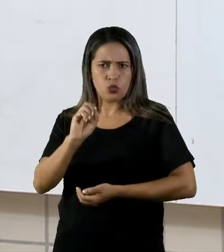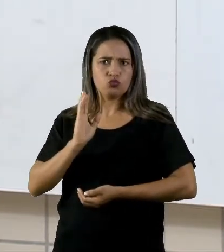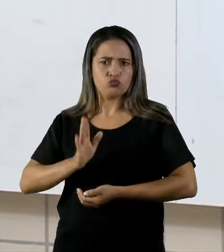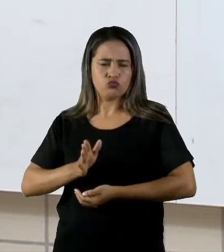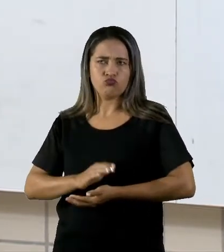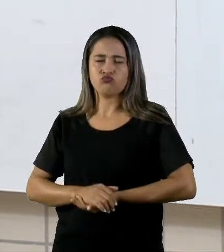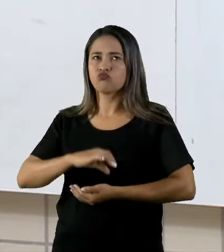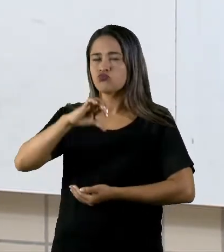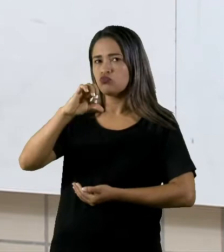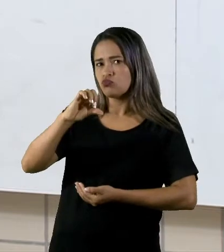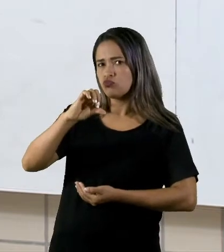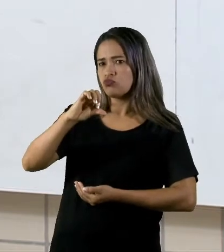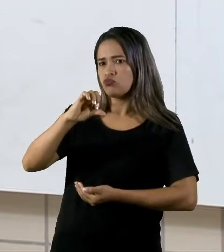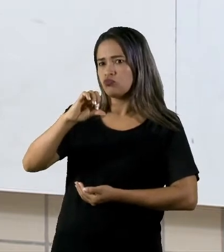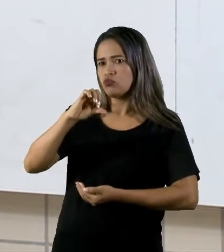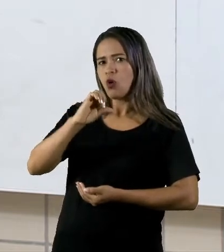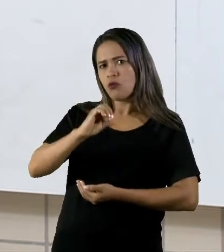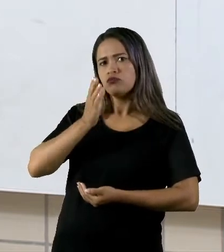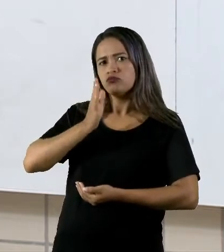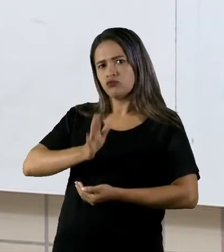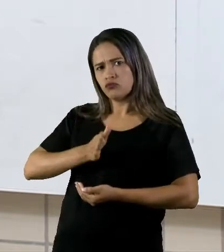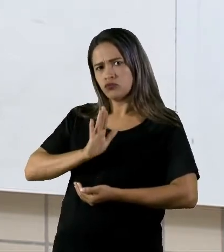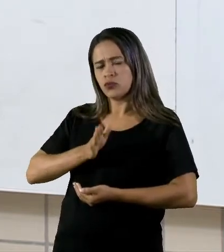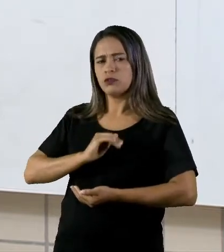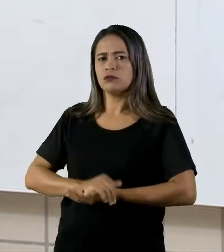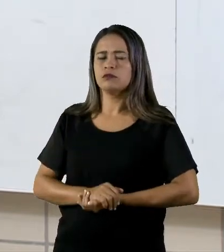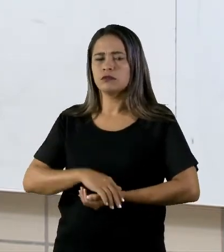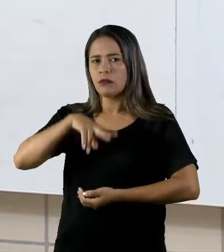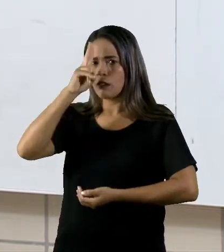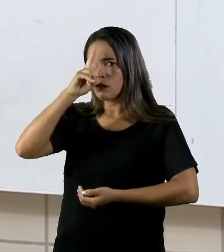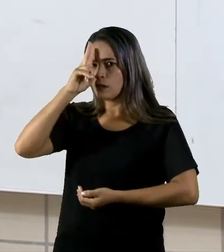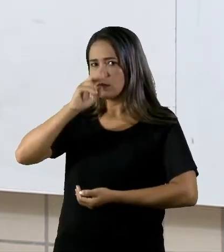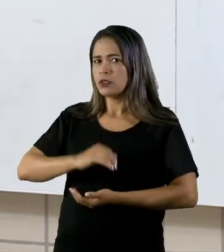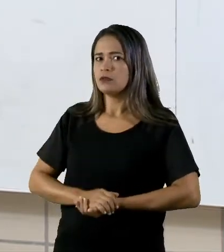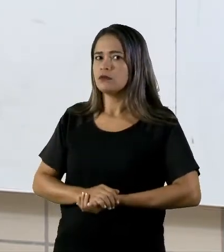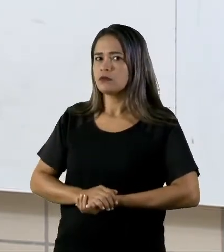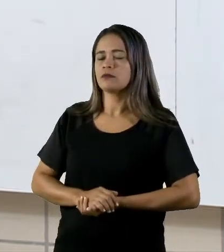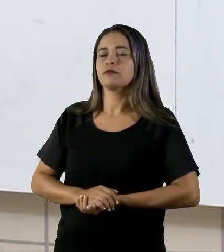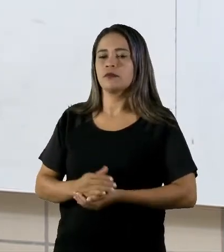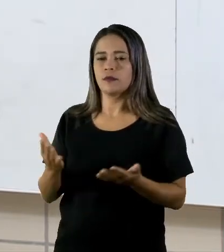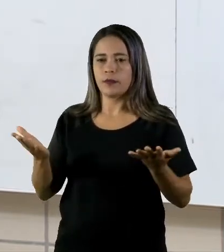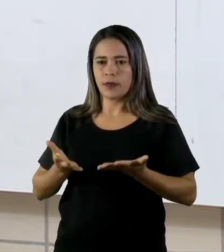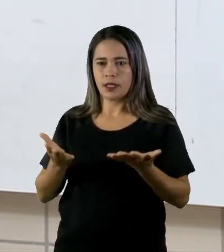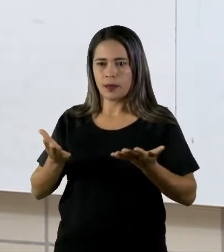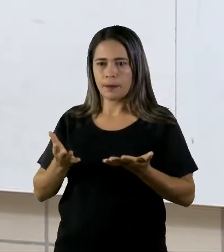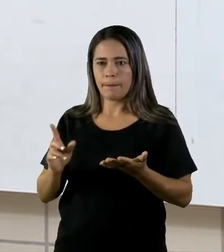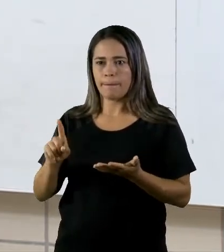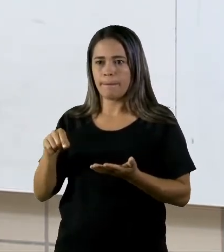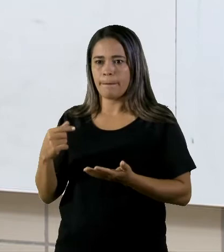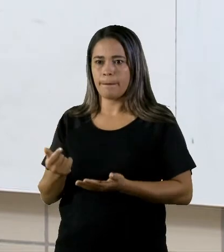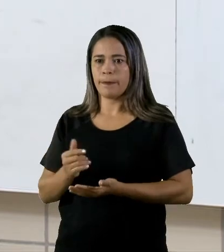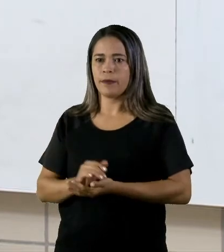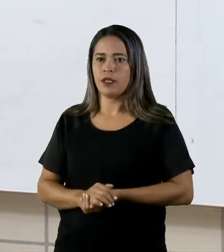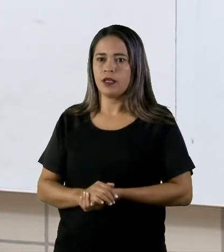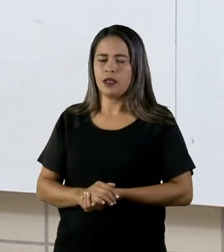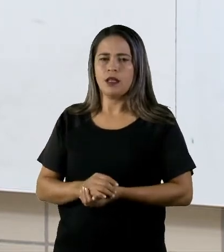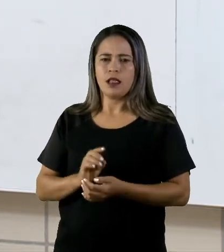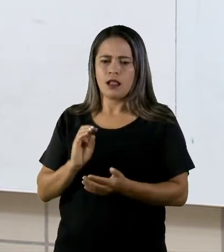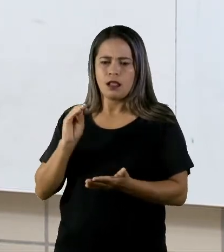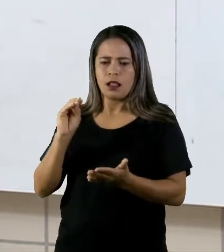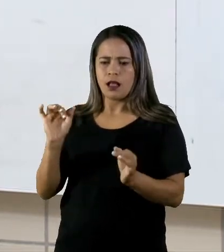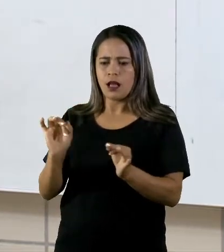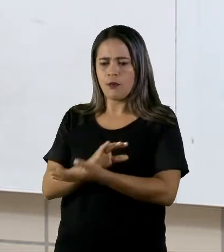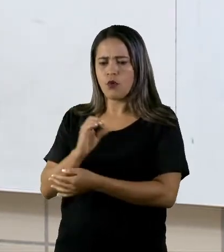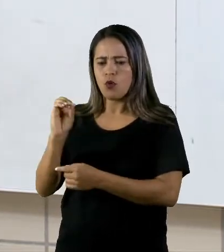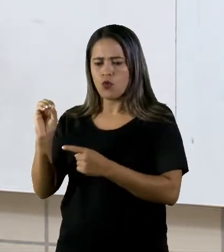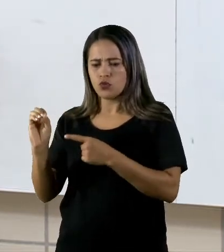já fizemos de quem? Do 9, turminha. Lembra? Agora, eu vou para os outros dois. Terminou em um 0?